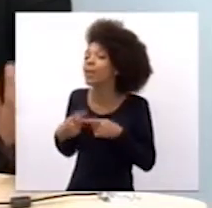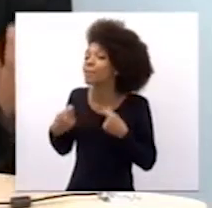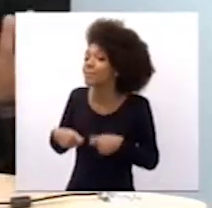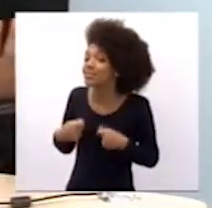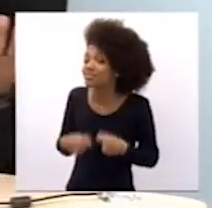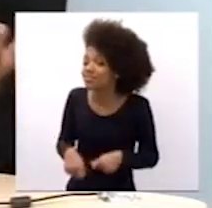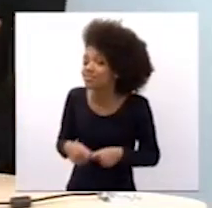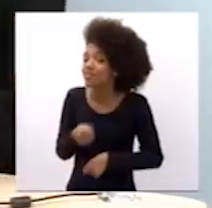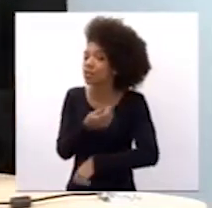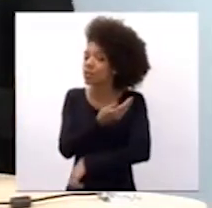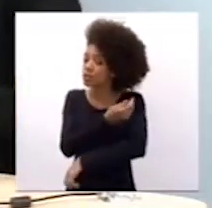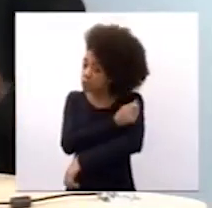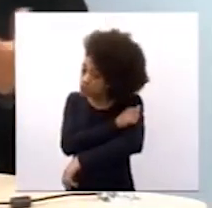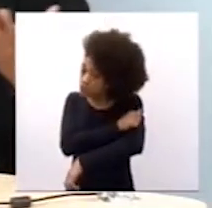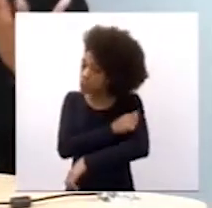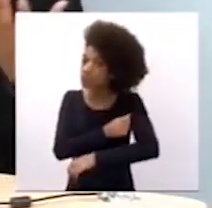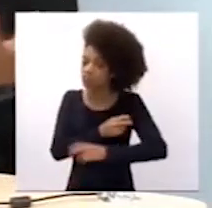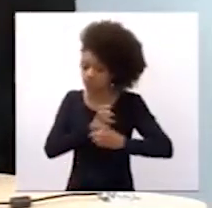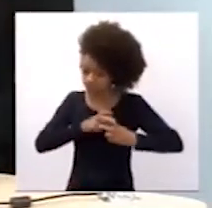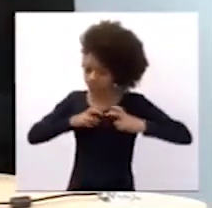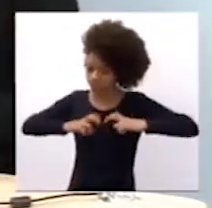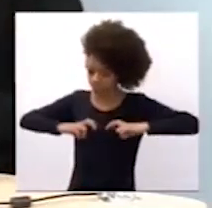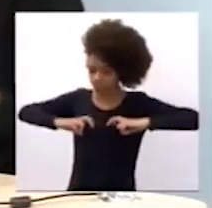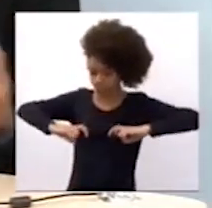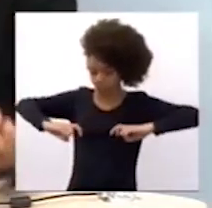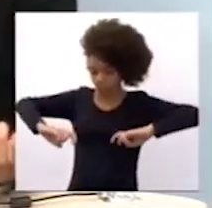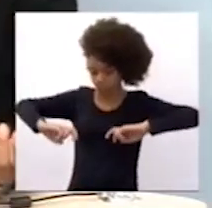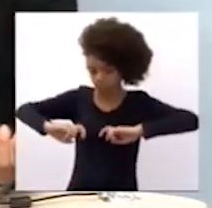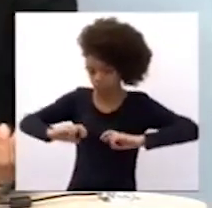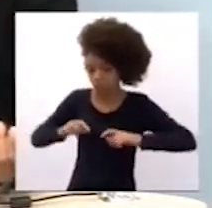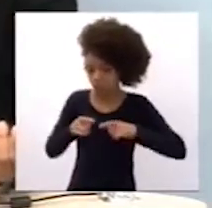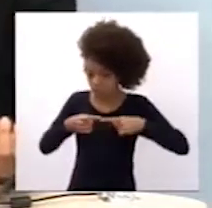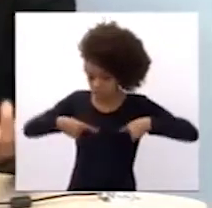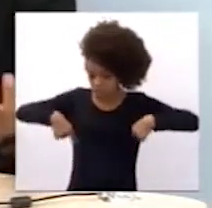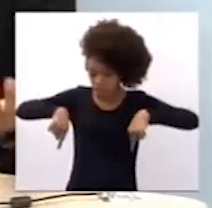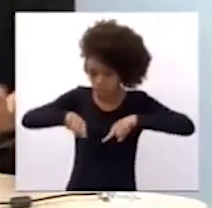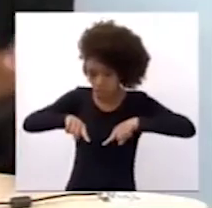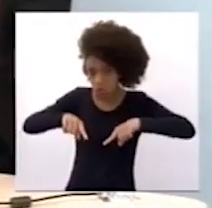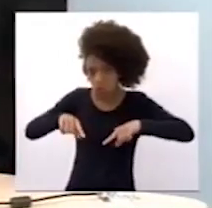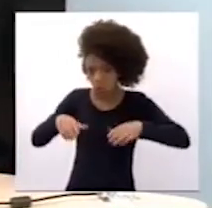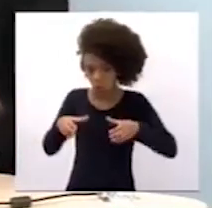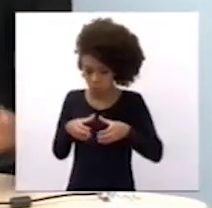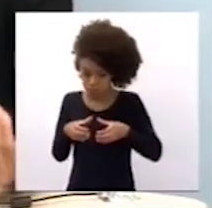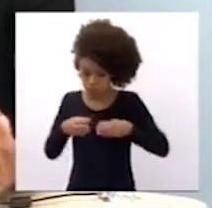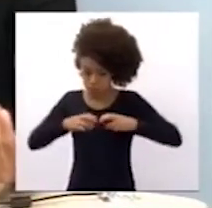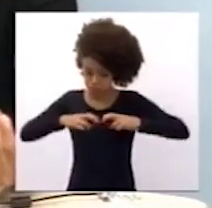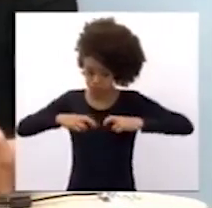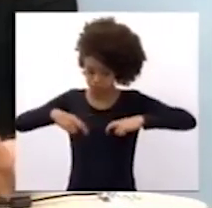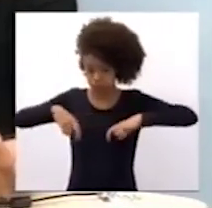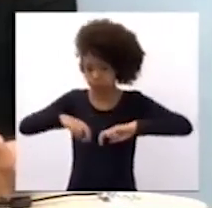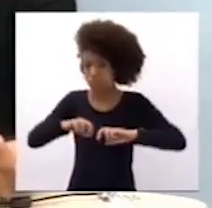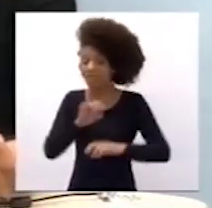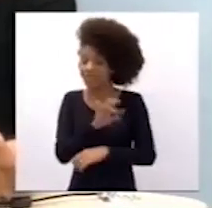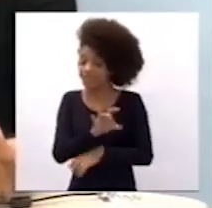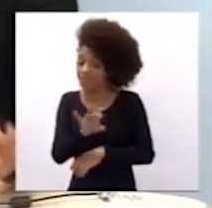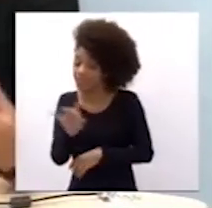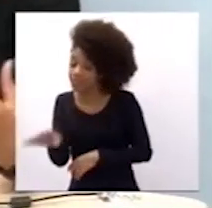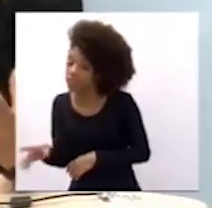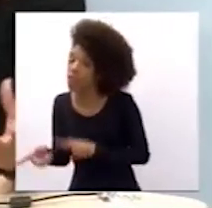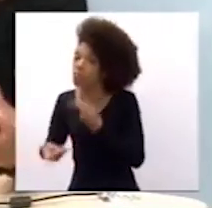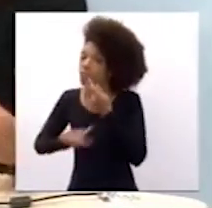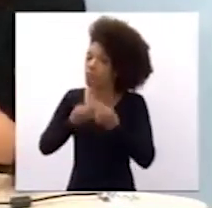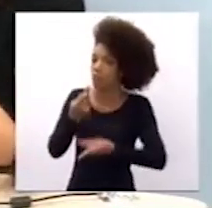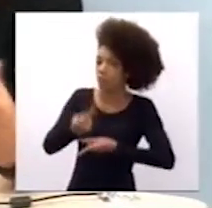que os alunos se veem, que eles consigam se ver e que cada um tenha a palavra na hora de fazer